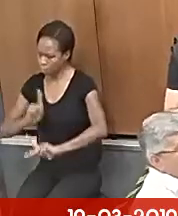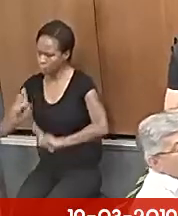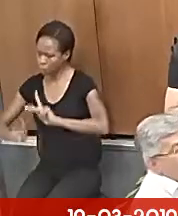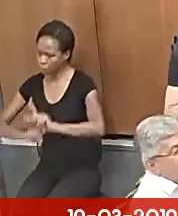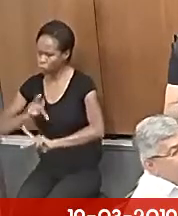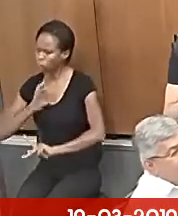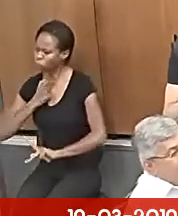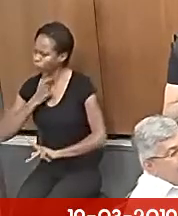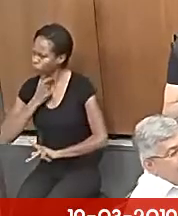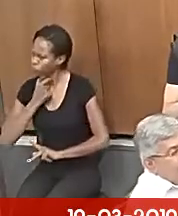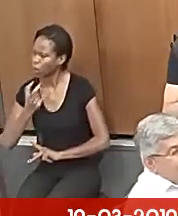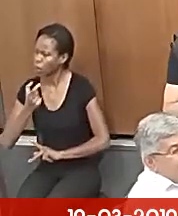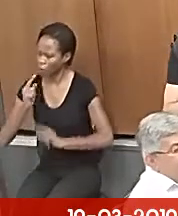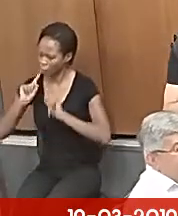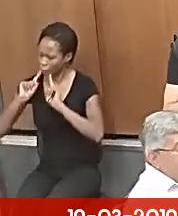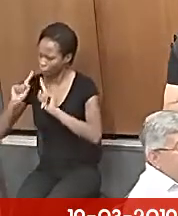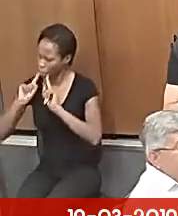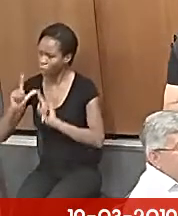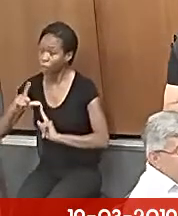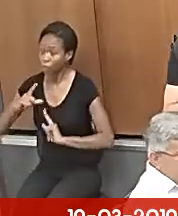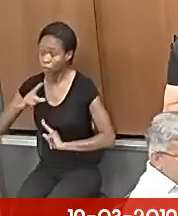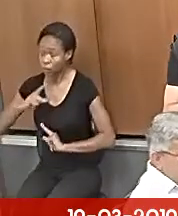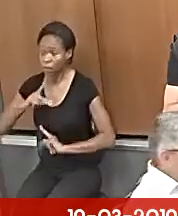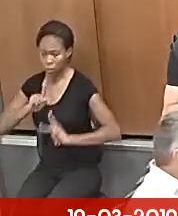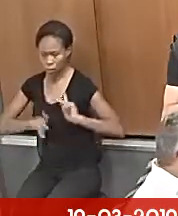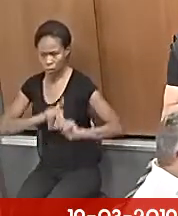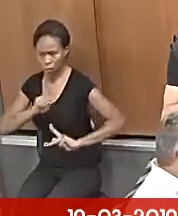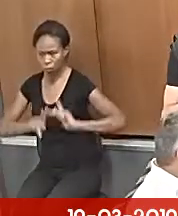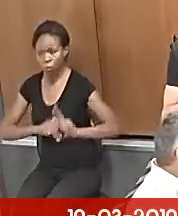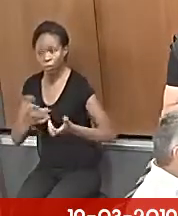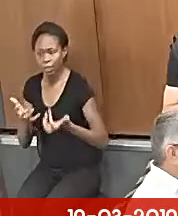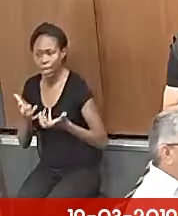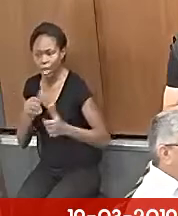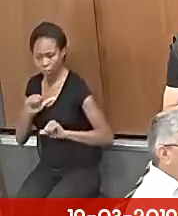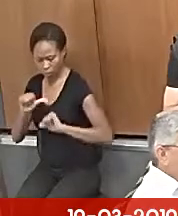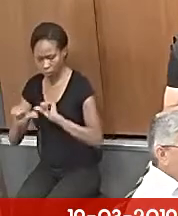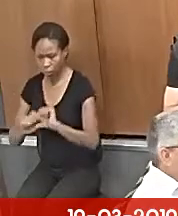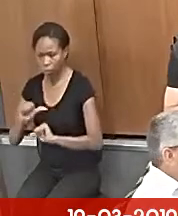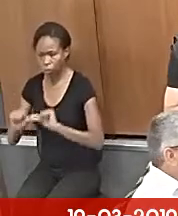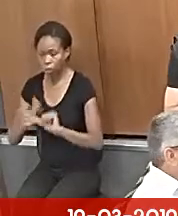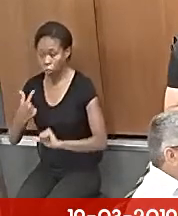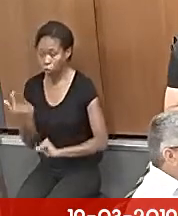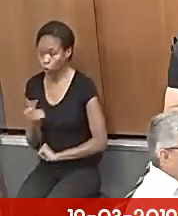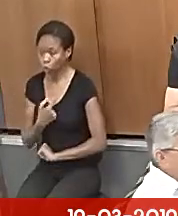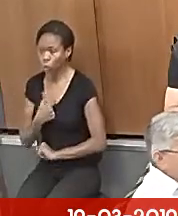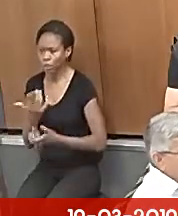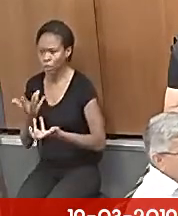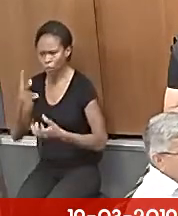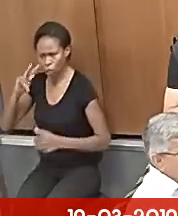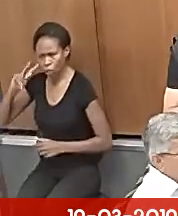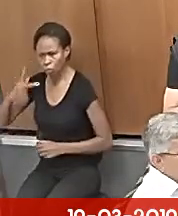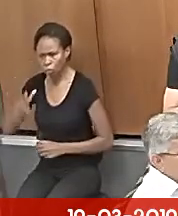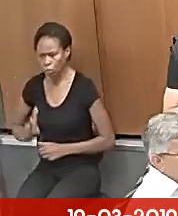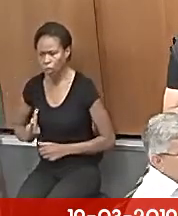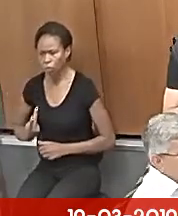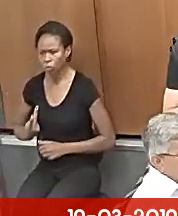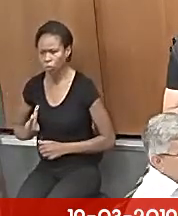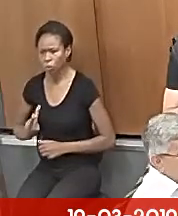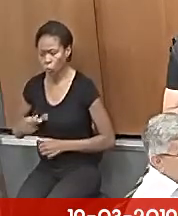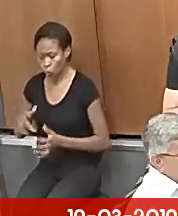que a população tá né querendo essas mudanças que a gente busca é o reconhecimento das pessoas com